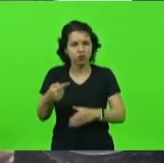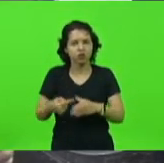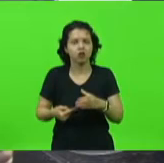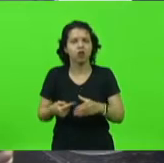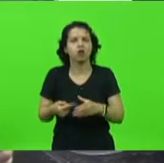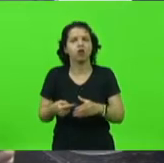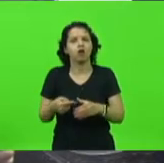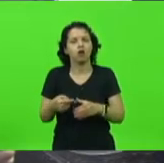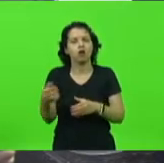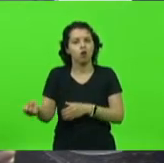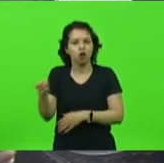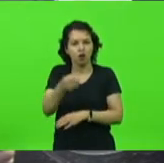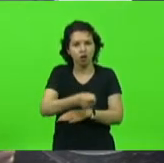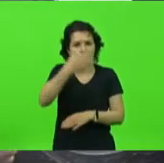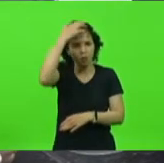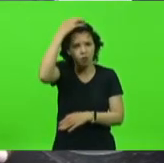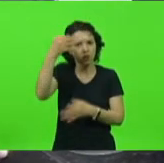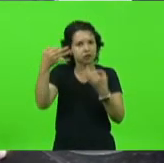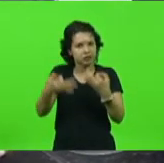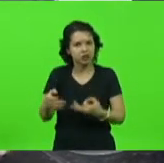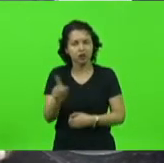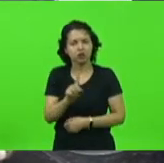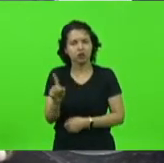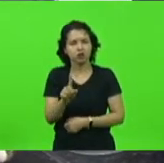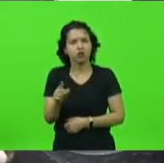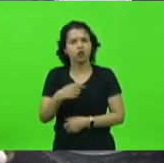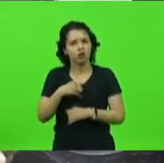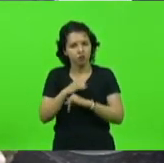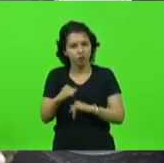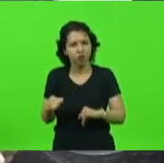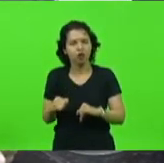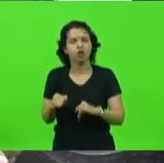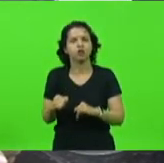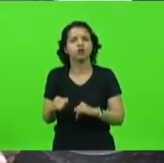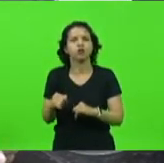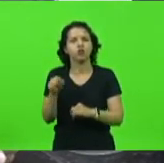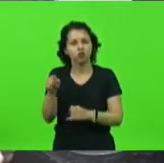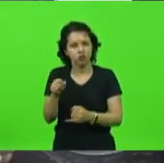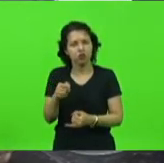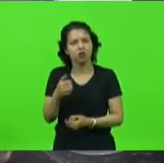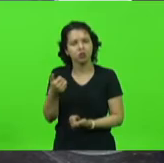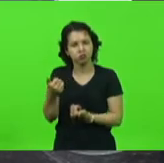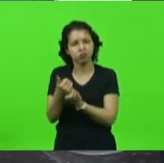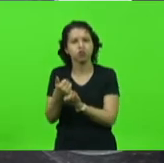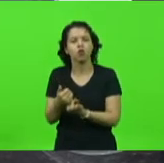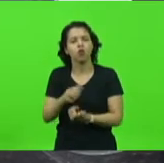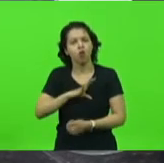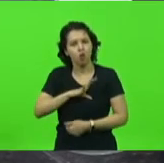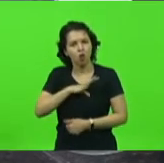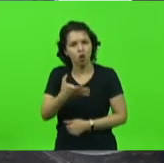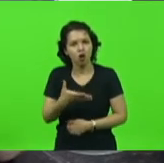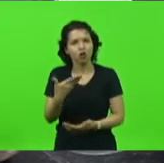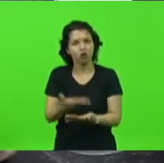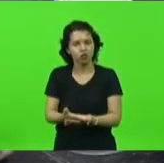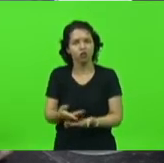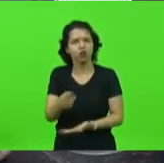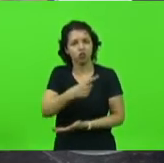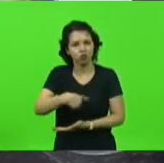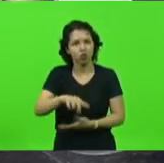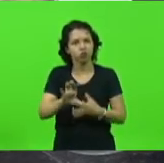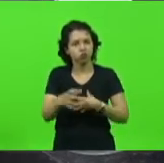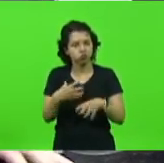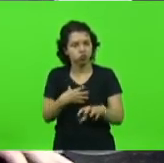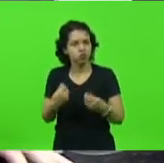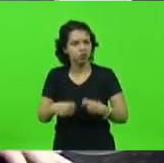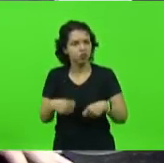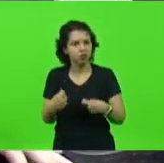coronel Mocelin. Não foi certo que fizeram, manifesto apoio à tua ousadia e coragem até aqui, e que a gente se sensibilize, não faça